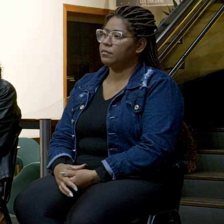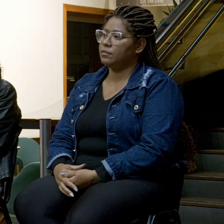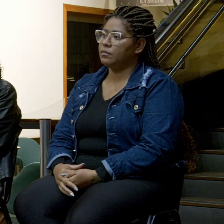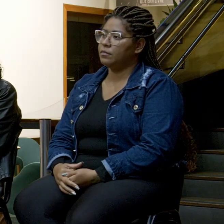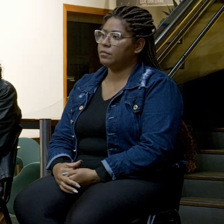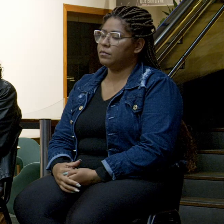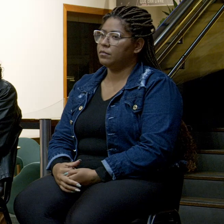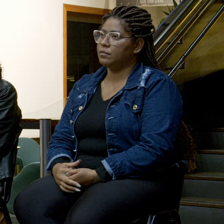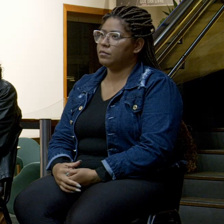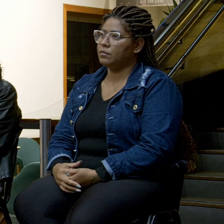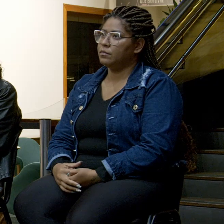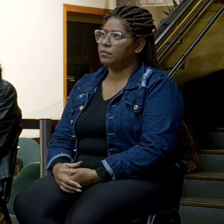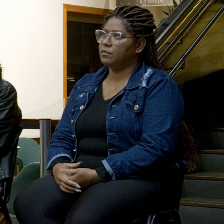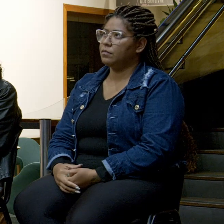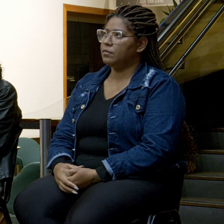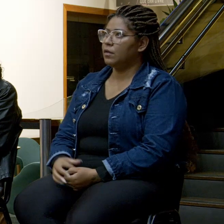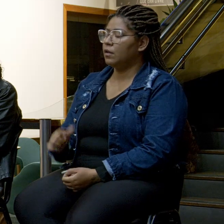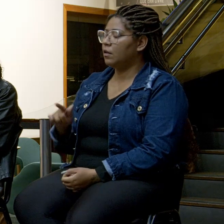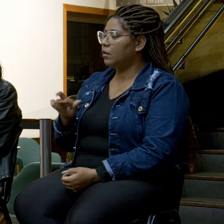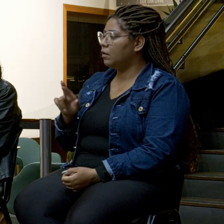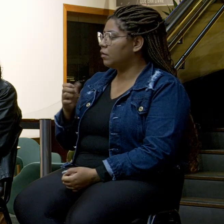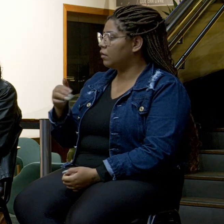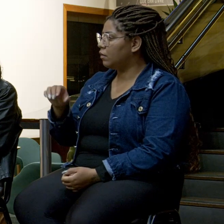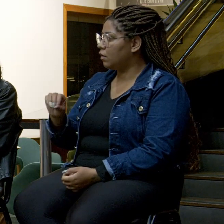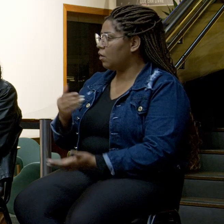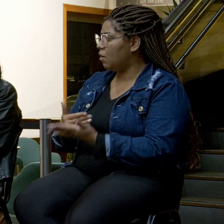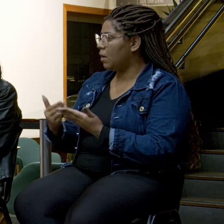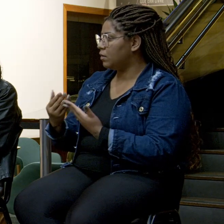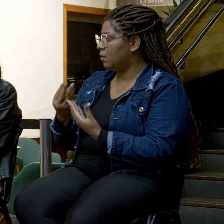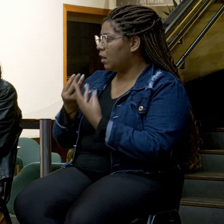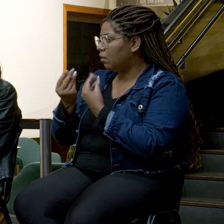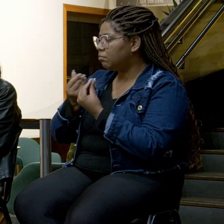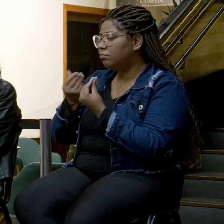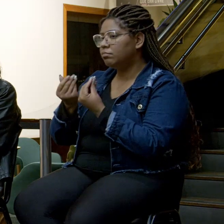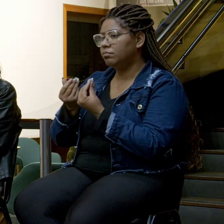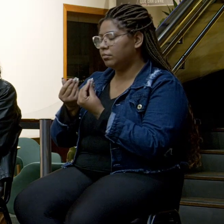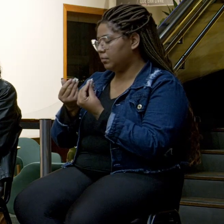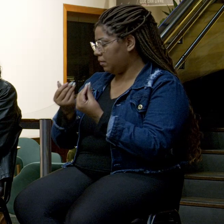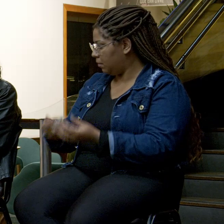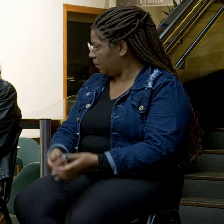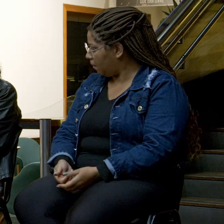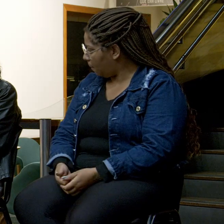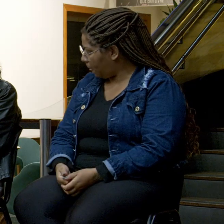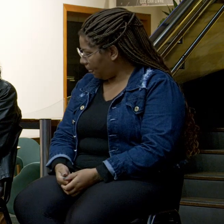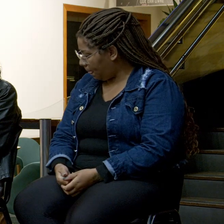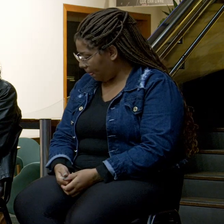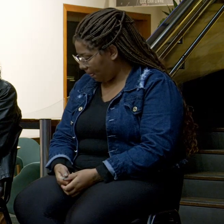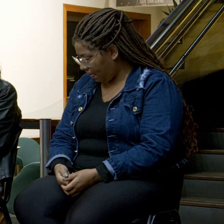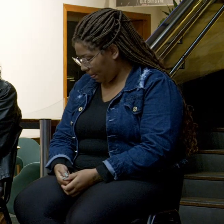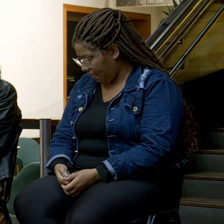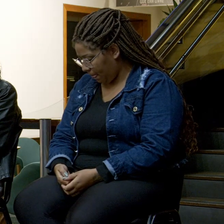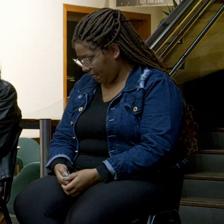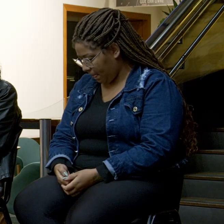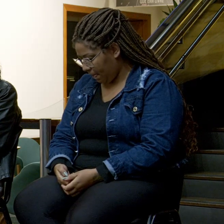A digestão começa na boca, né, pela saliva, né? E então quando eu penso